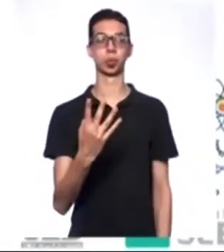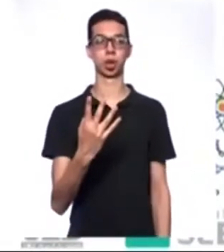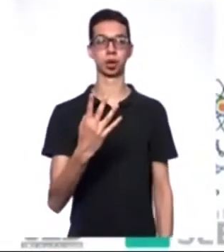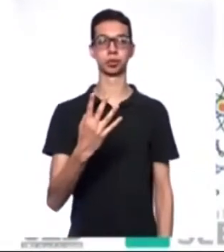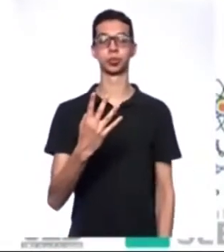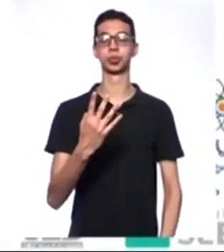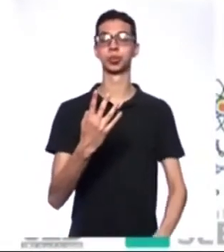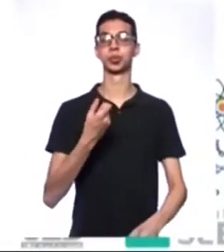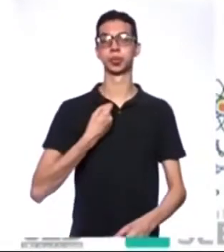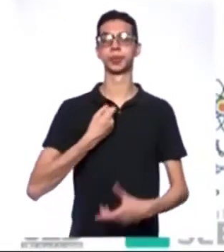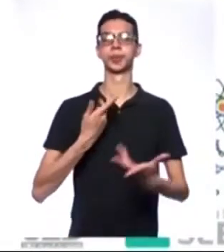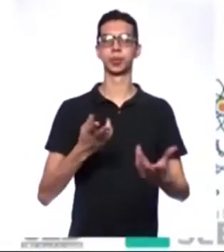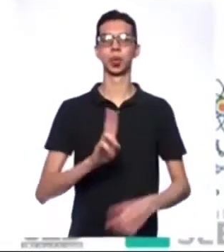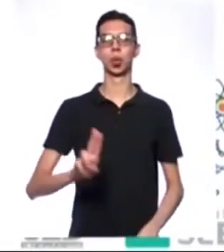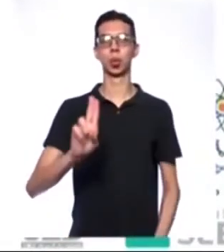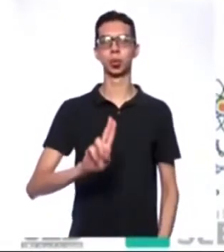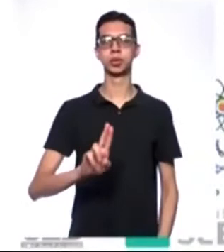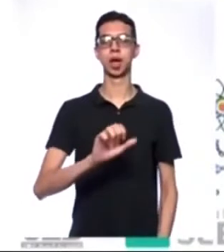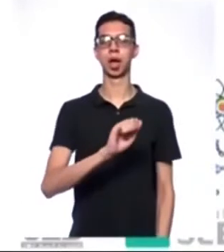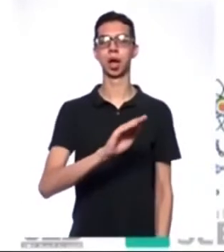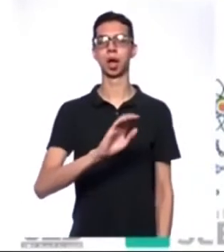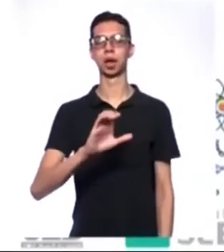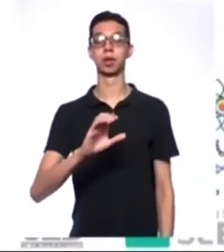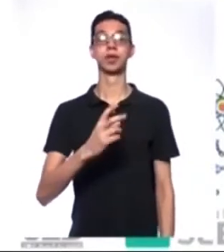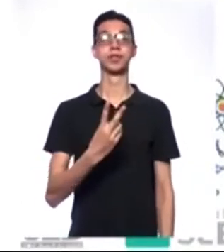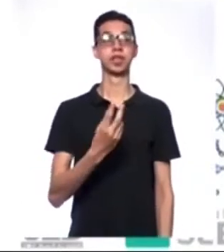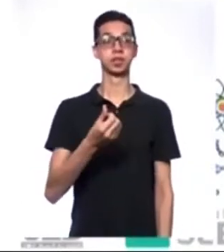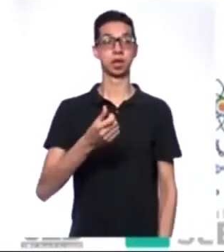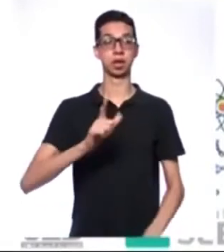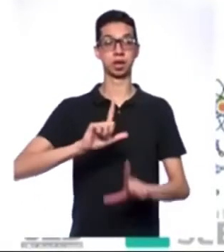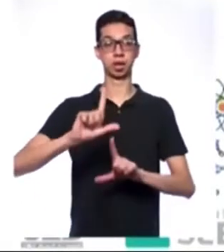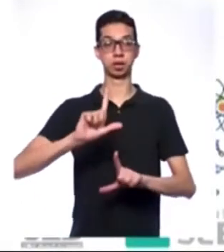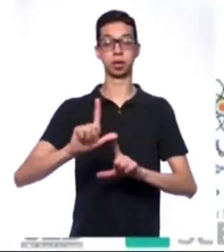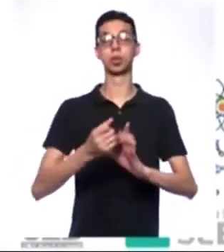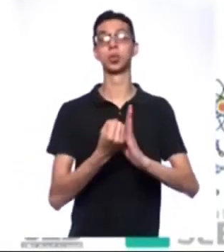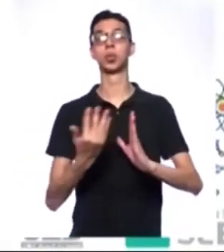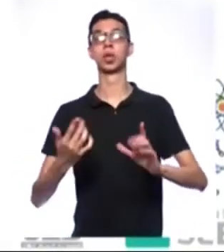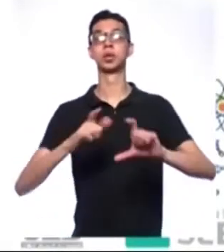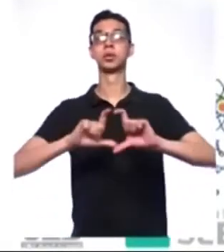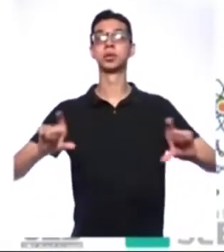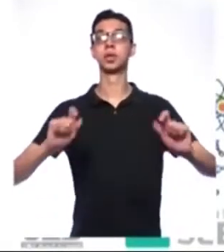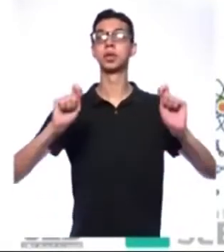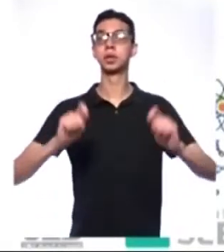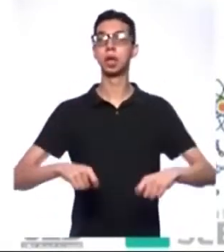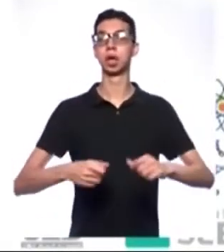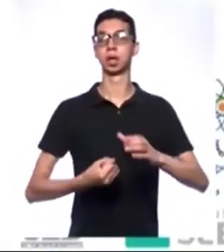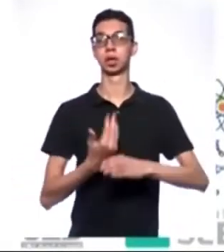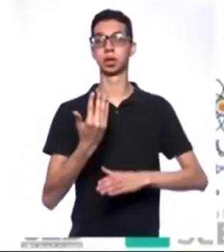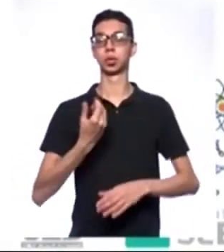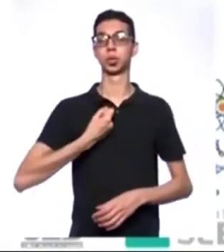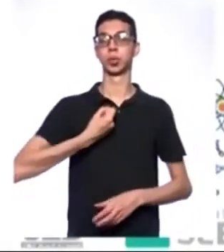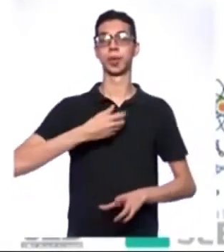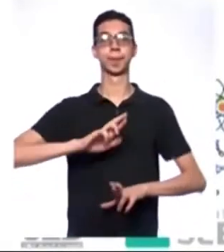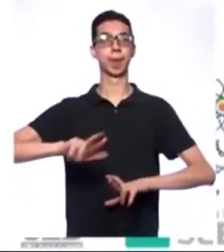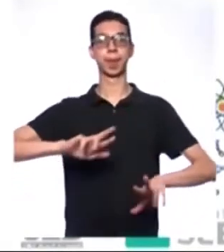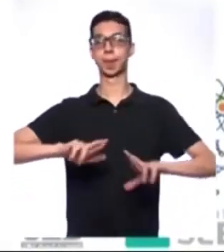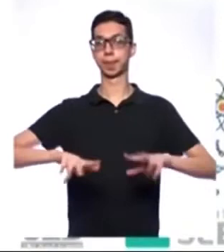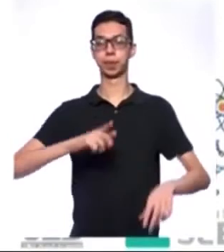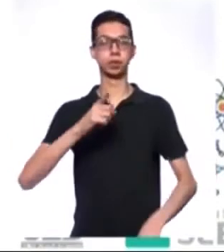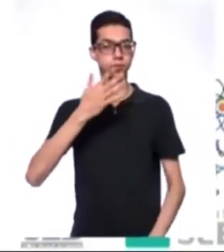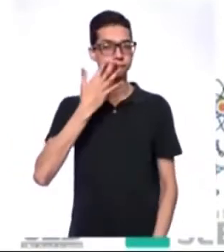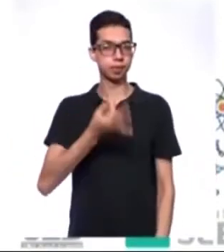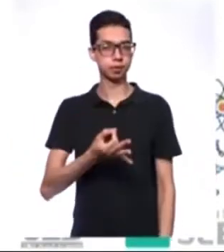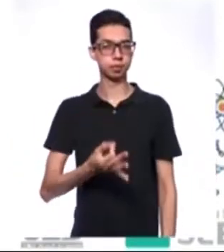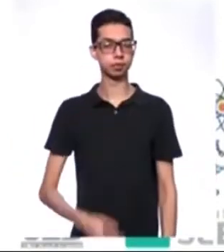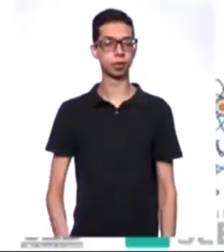chapas podem ser formadas utilizando letras distintas e números distintos perceber atenção nessa última